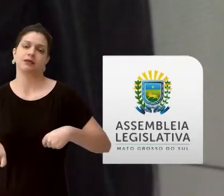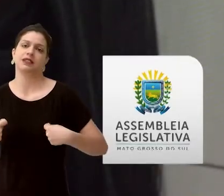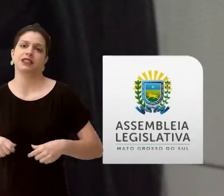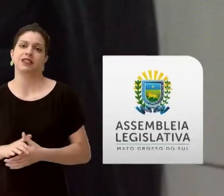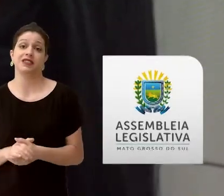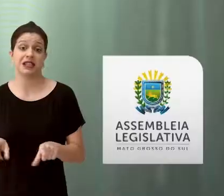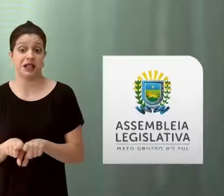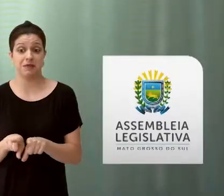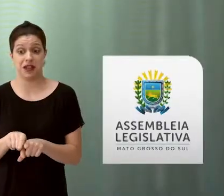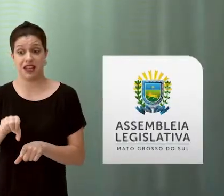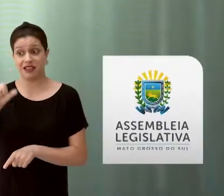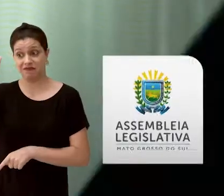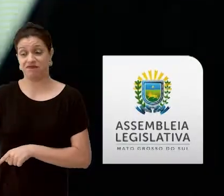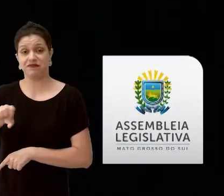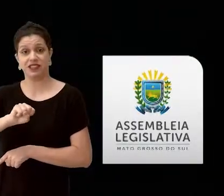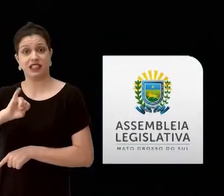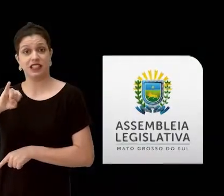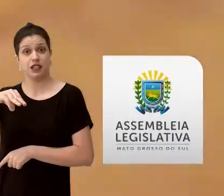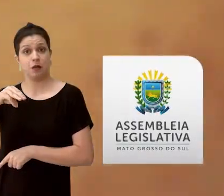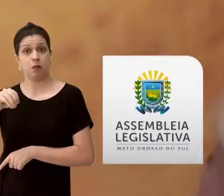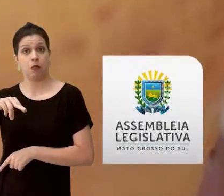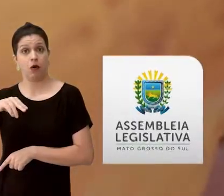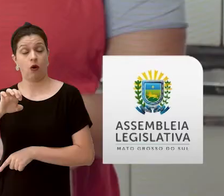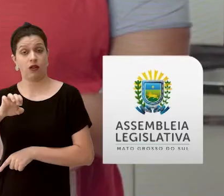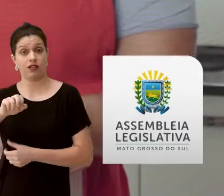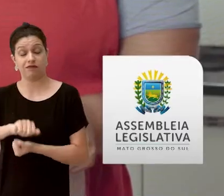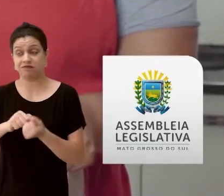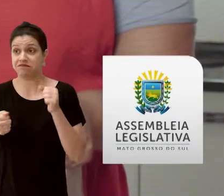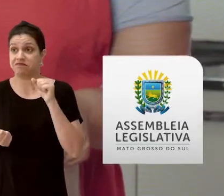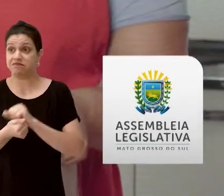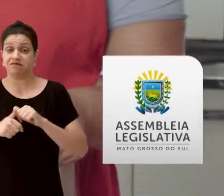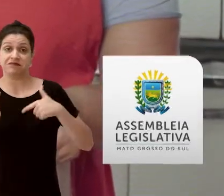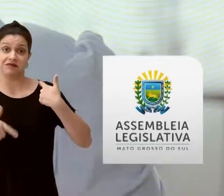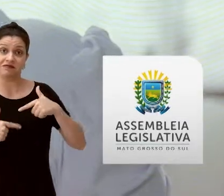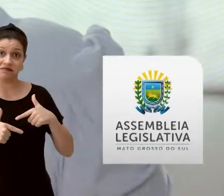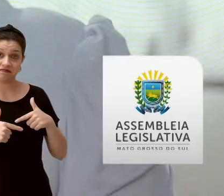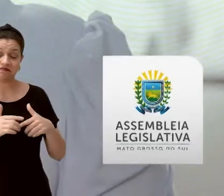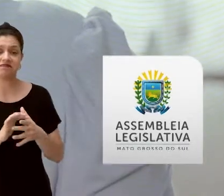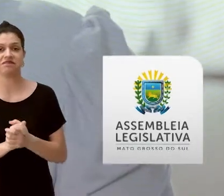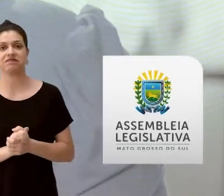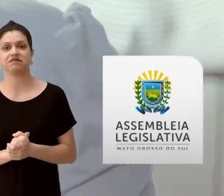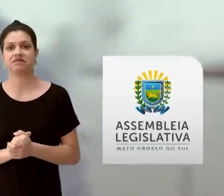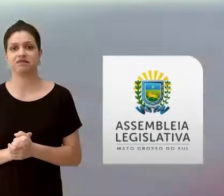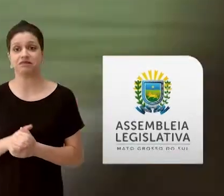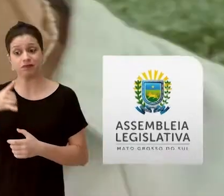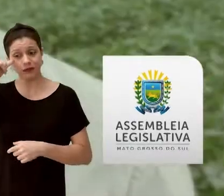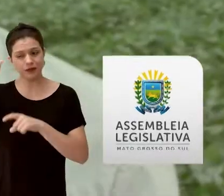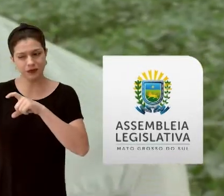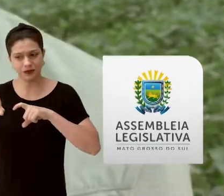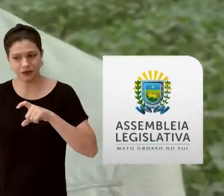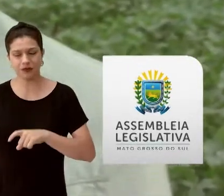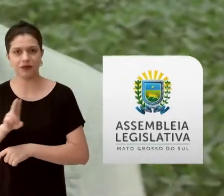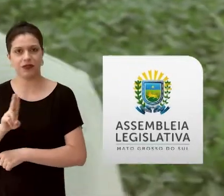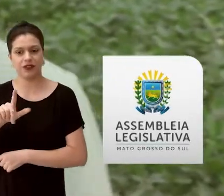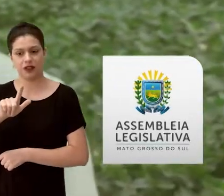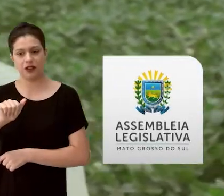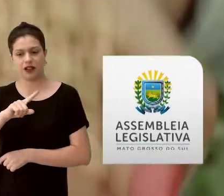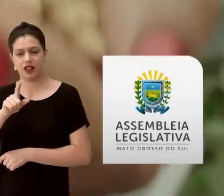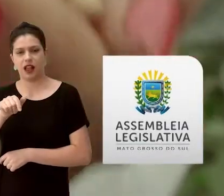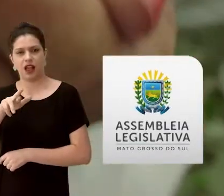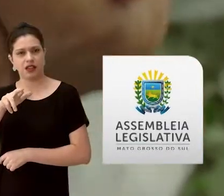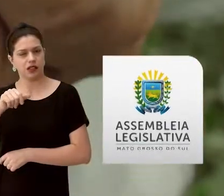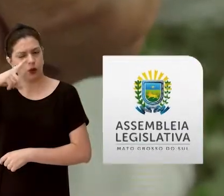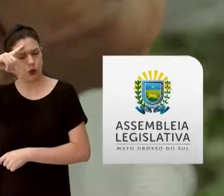nesse momento. Da Simone, que de uma hora para outra precisou se reinventar e virou autônoma. Da agricultora Lázara, que